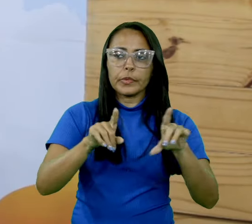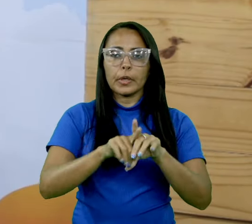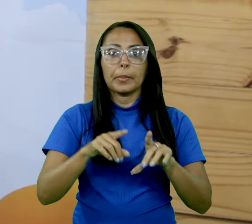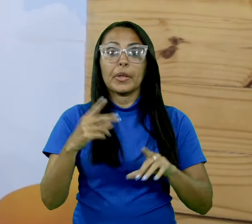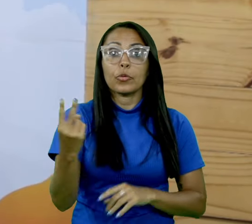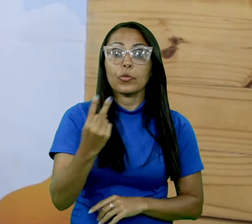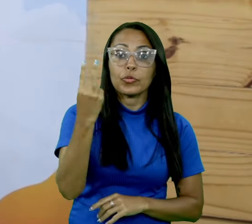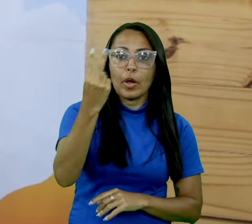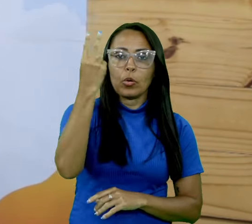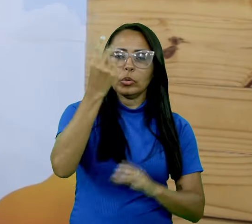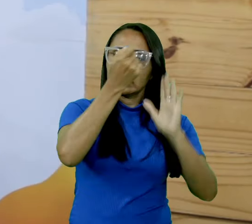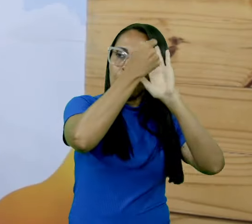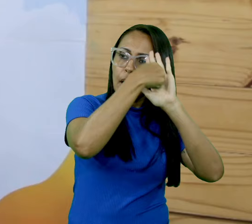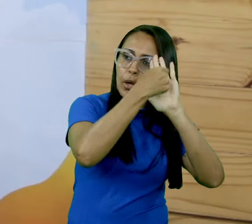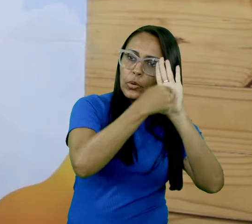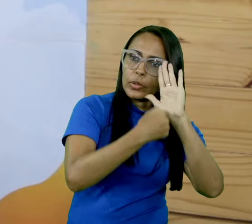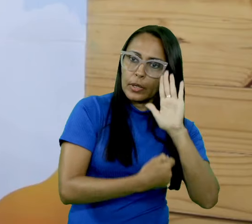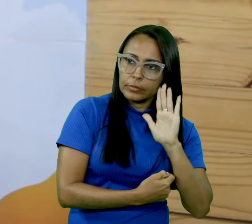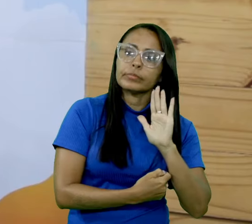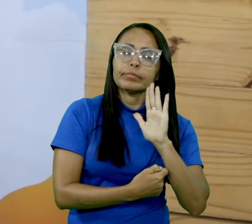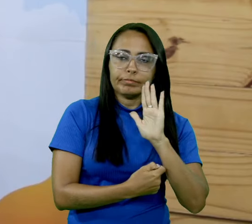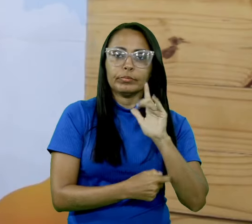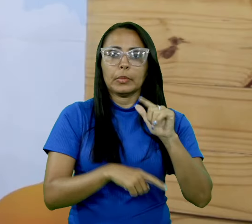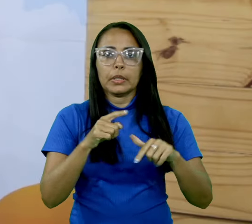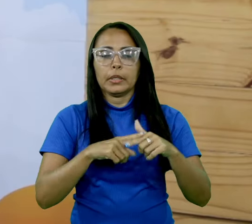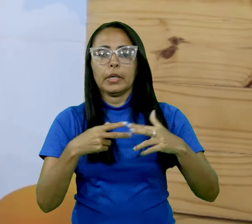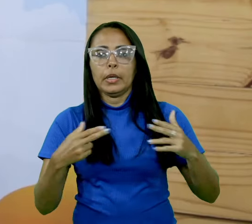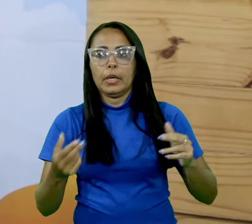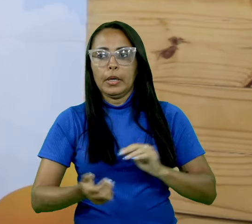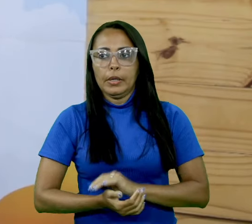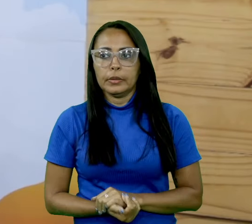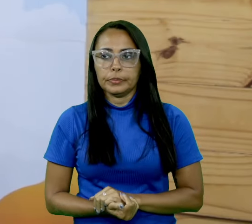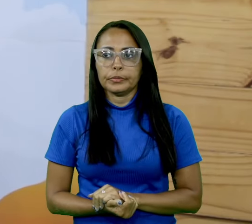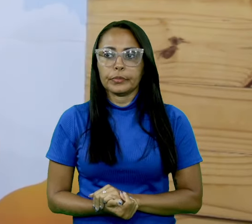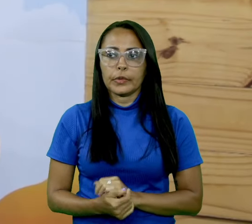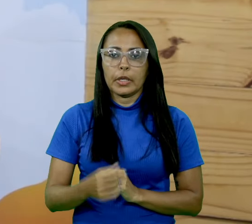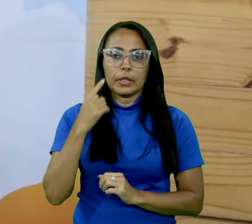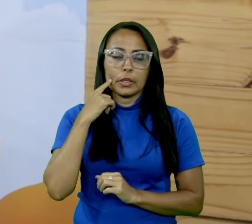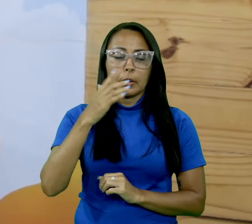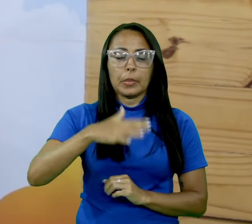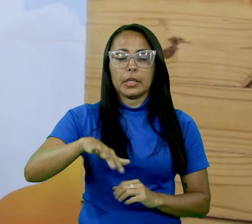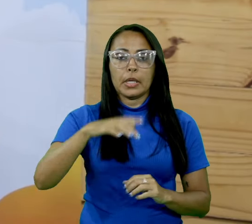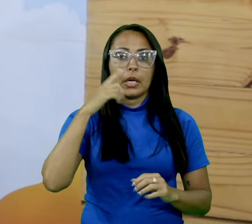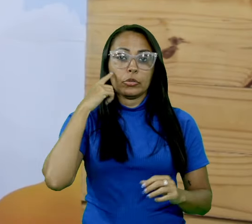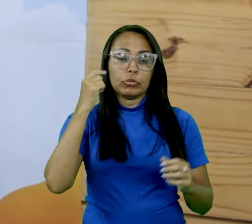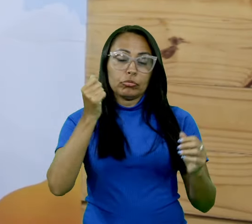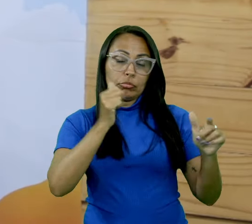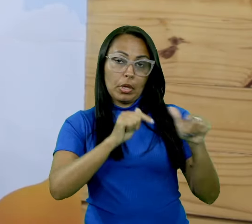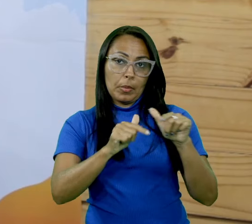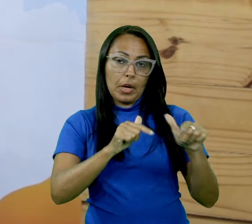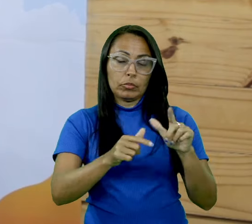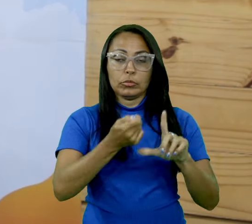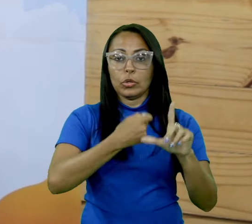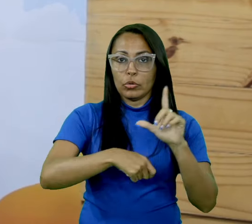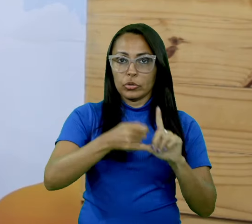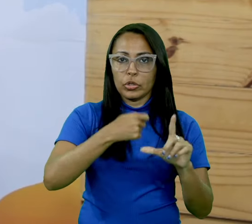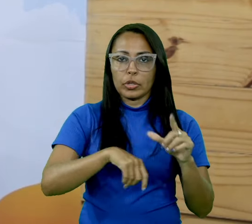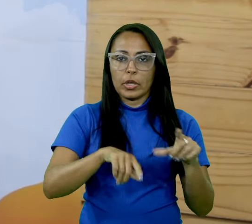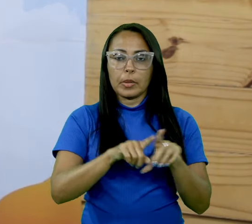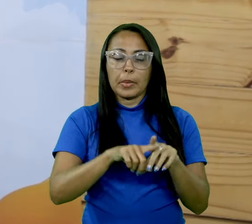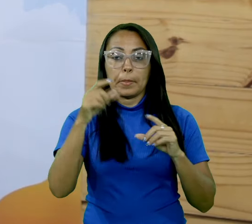valores monetários desses materiais. Fizemos um destaque acerca das atividades logísticas, dividindo em